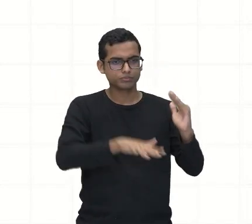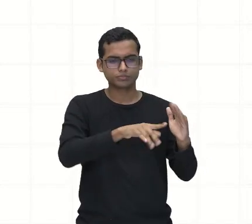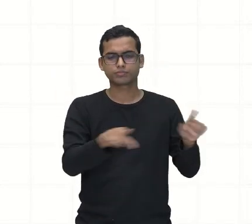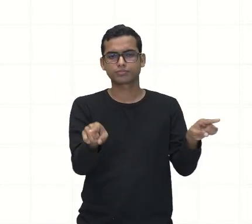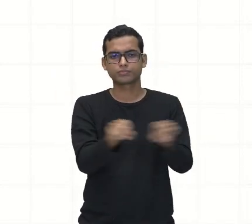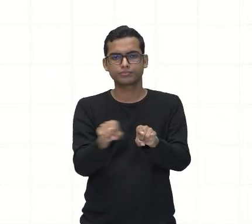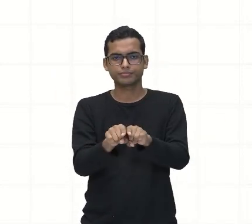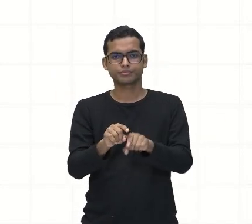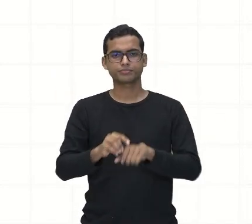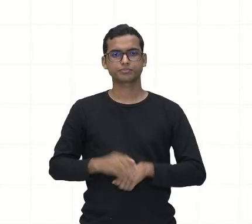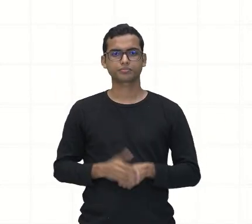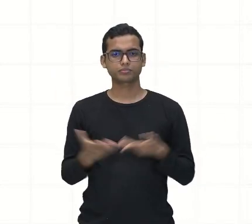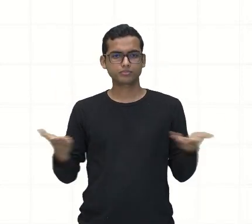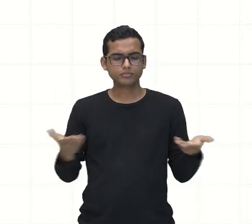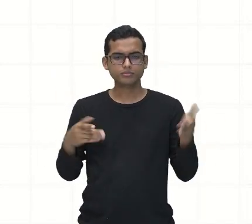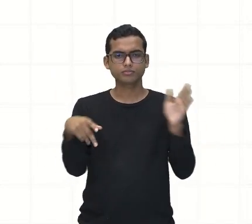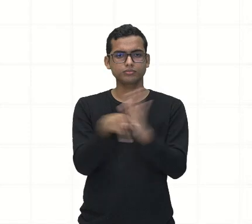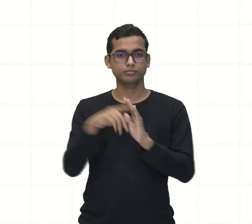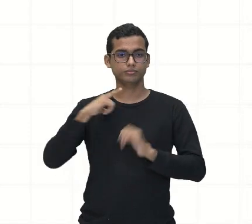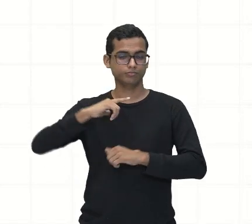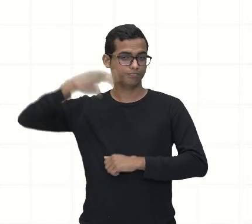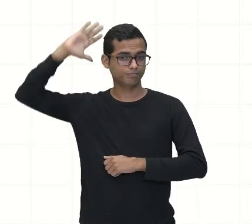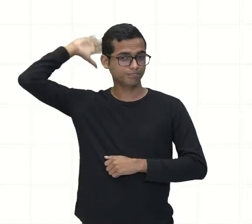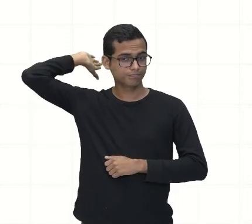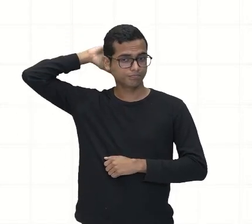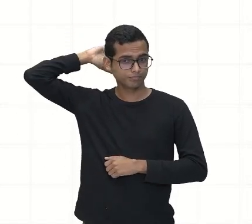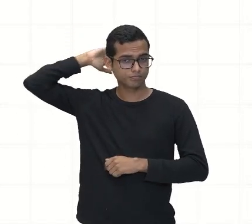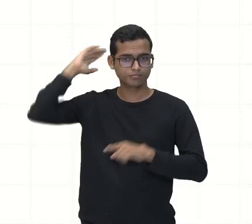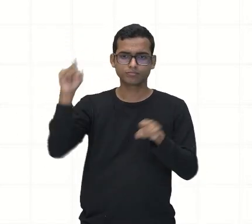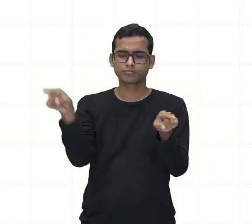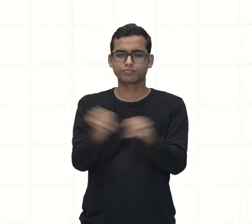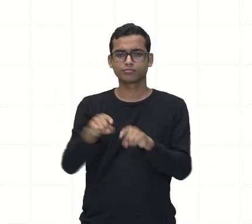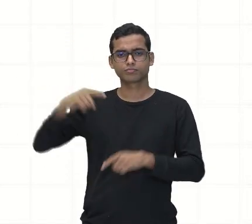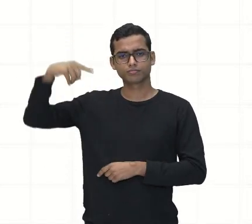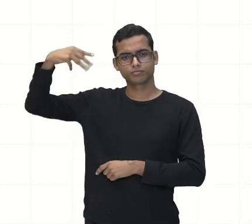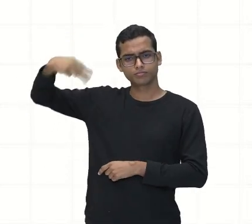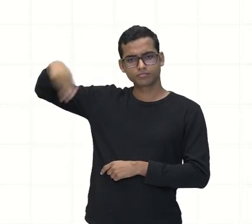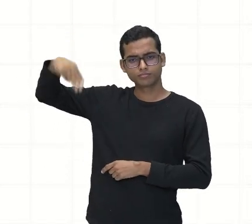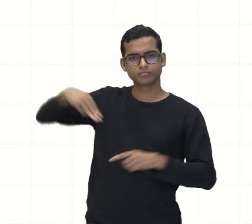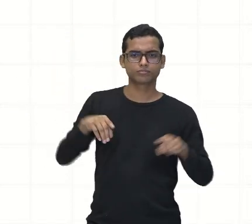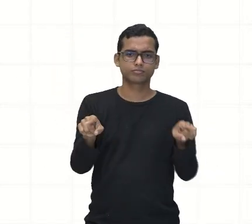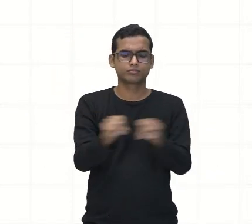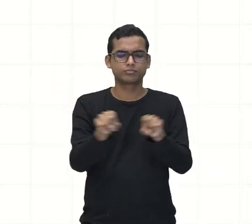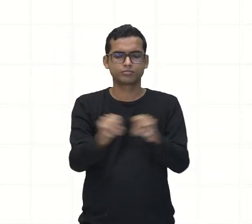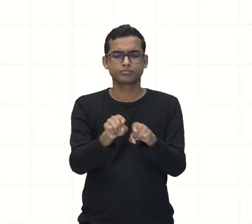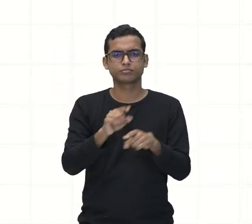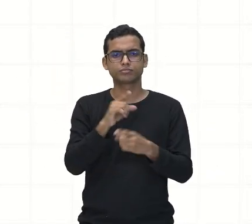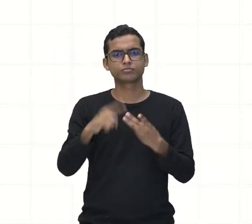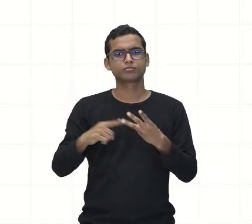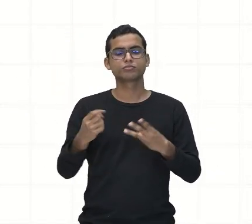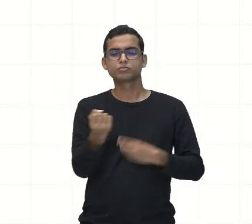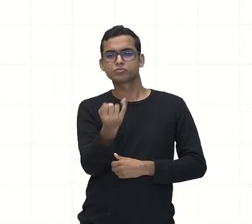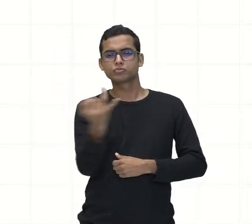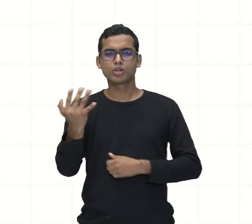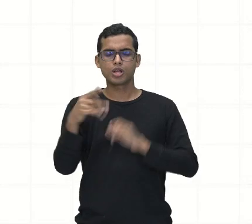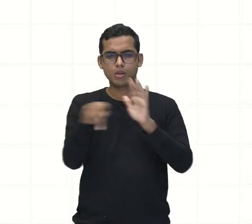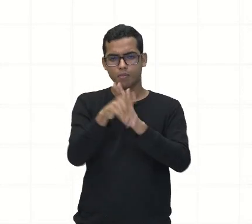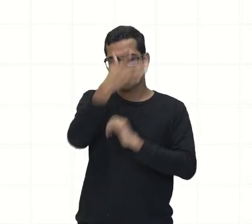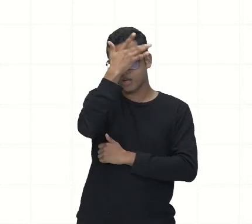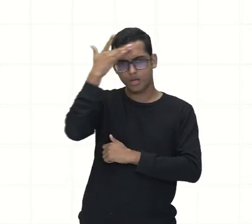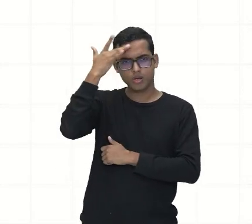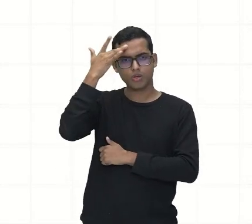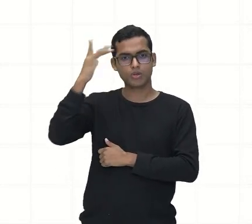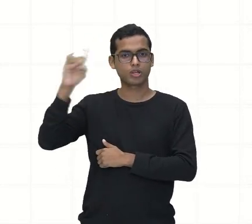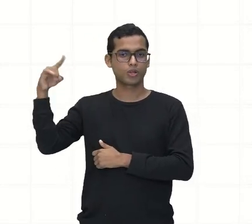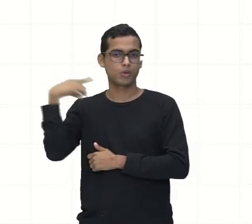cor dele é a mais clarinha, né? Pará, o Maranhão. O número de advogados por 1.000 habitantes